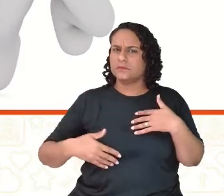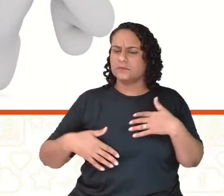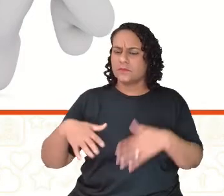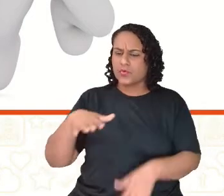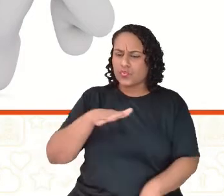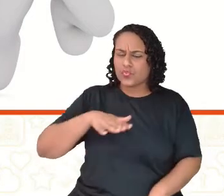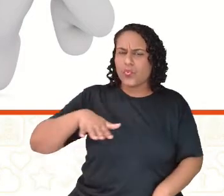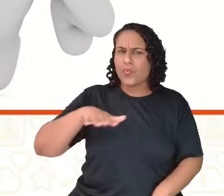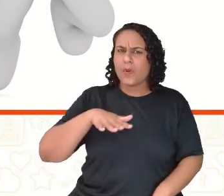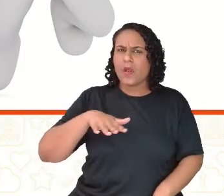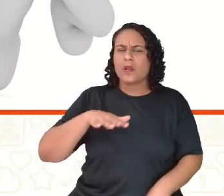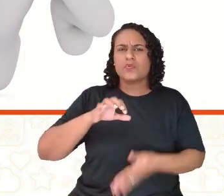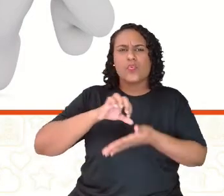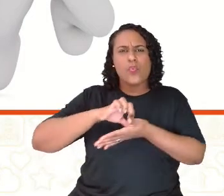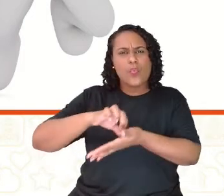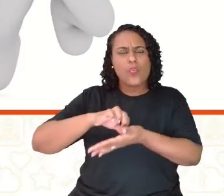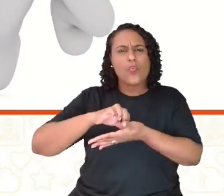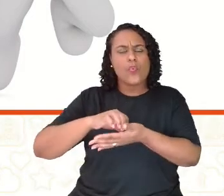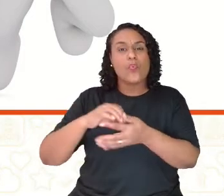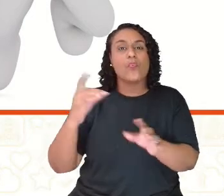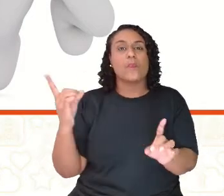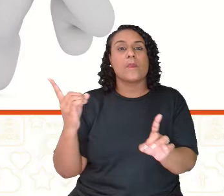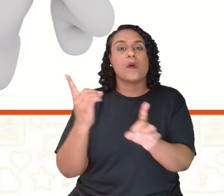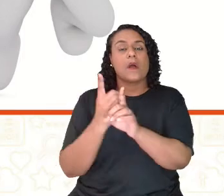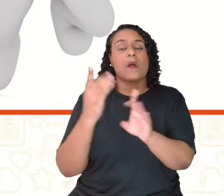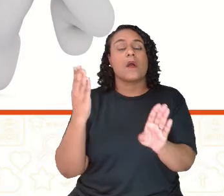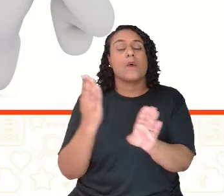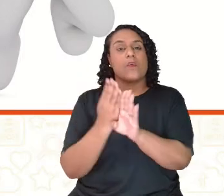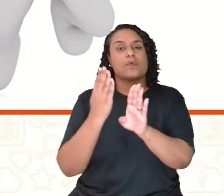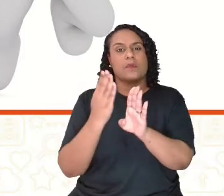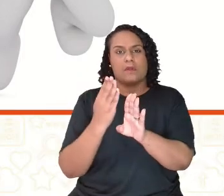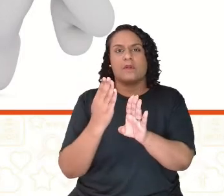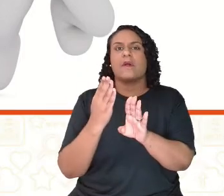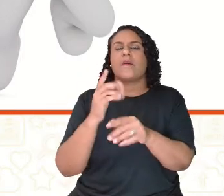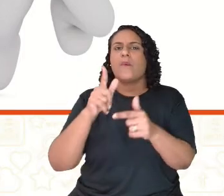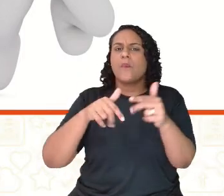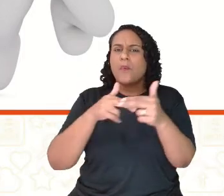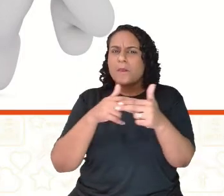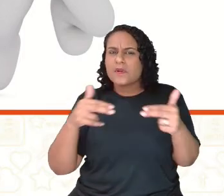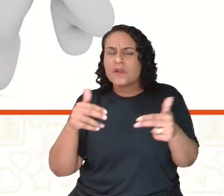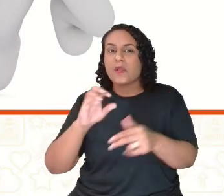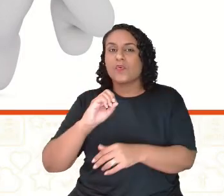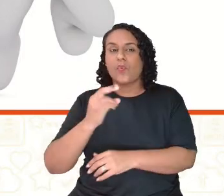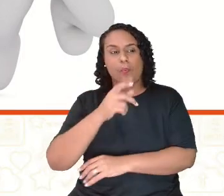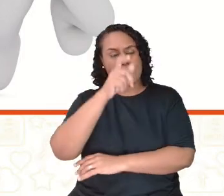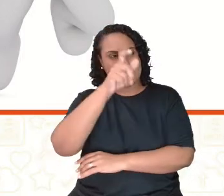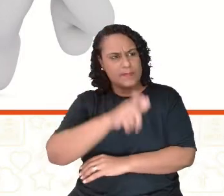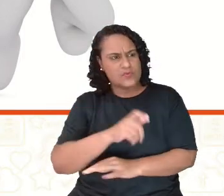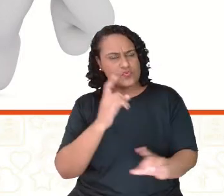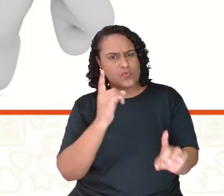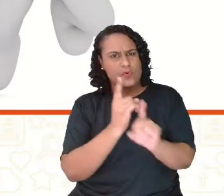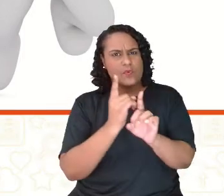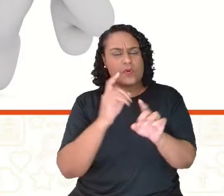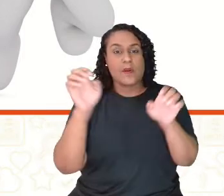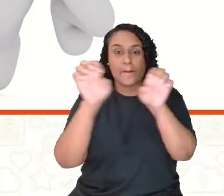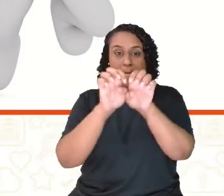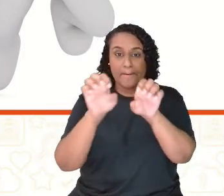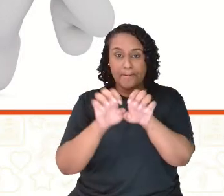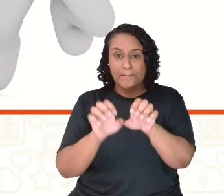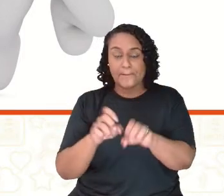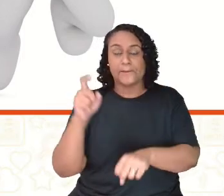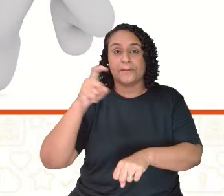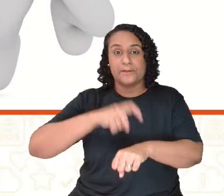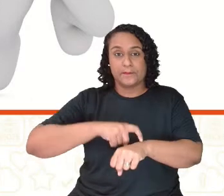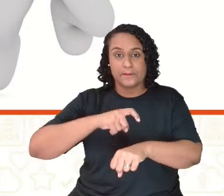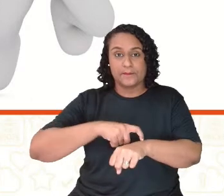espaço, situando-se para encontrar um determinado objeto ou pessoa. A estruturação temporal